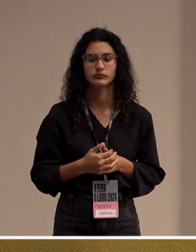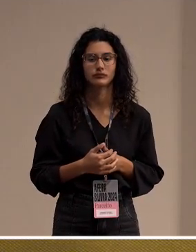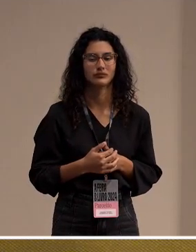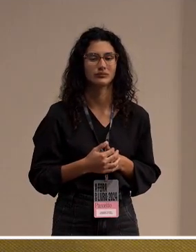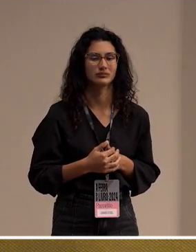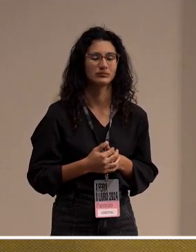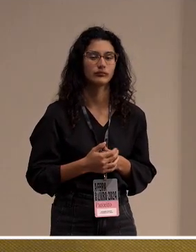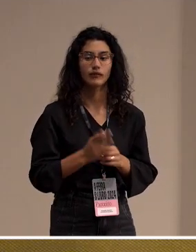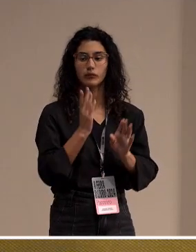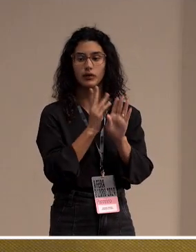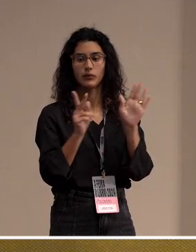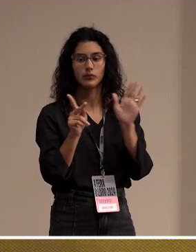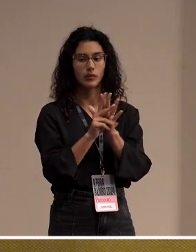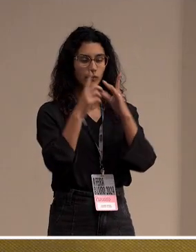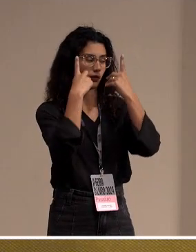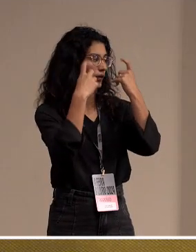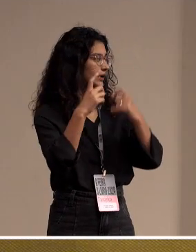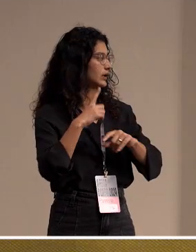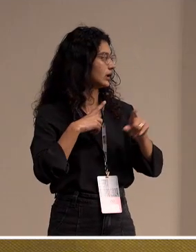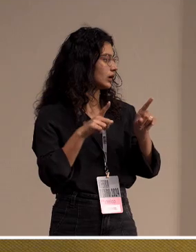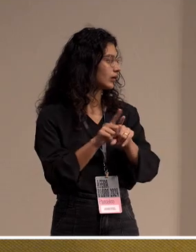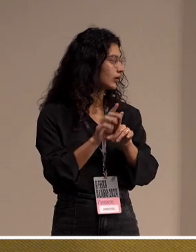So